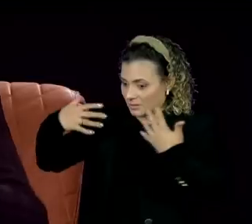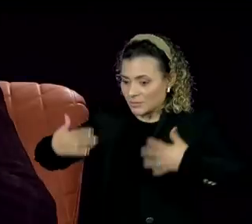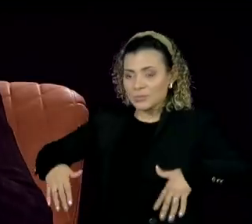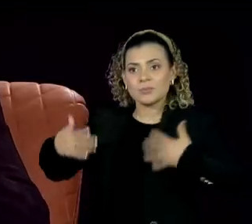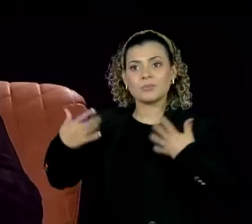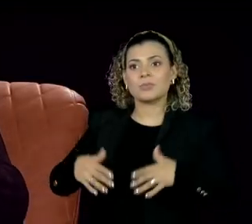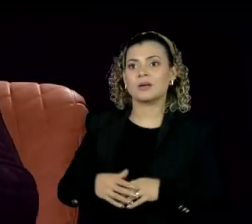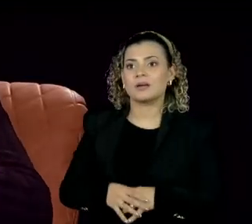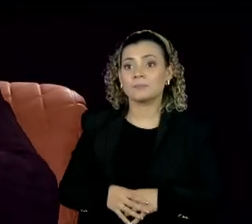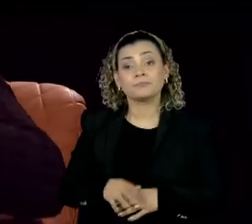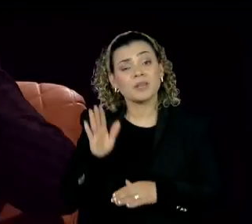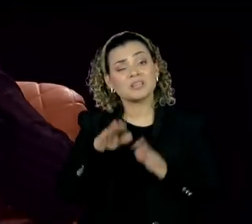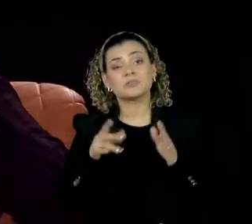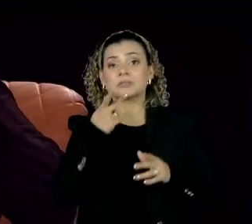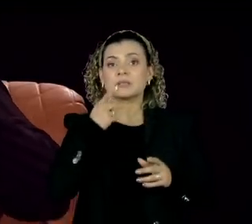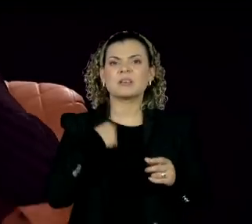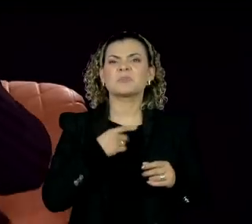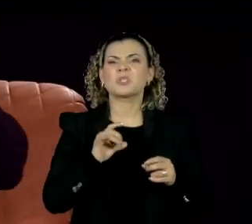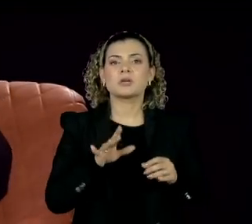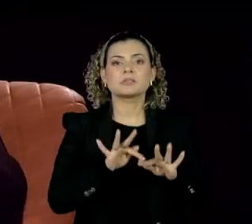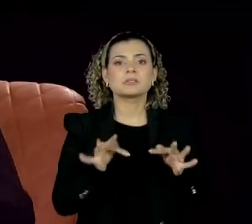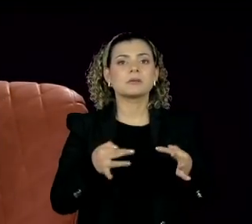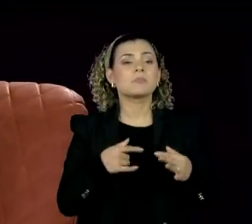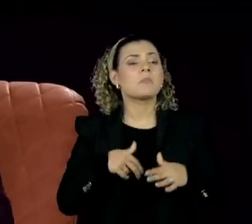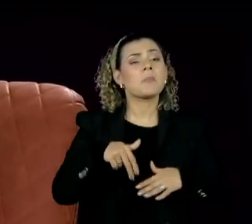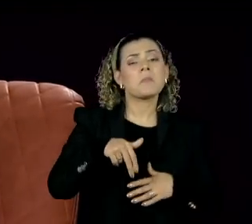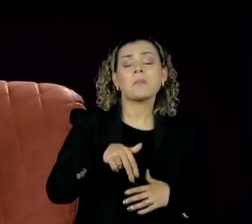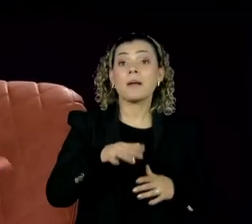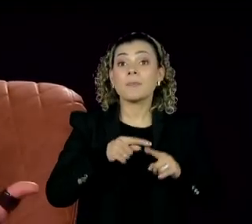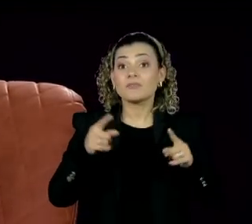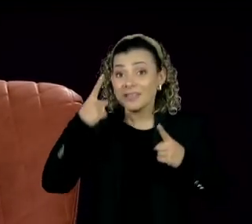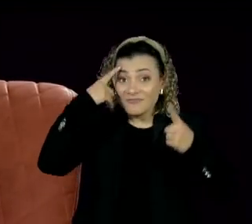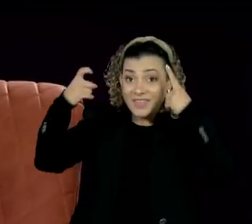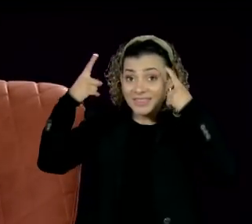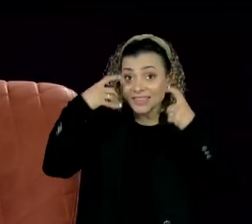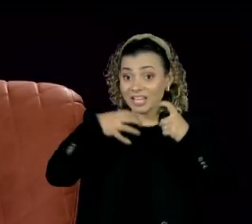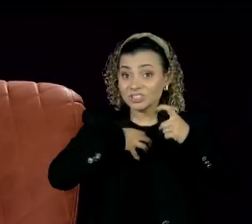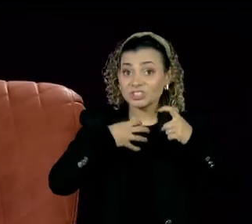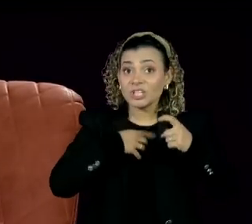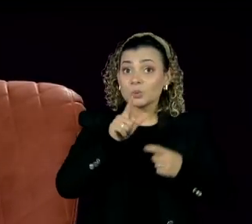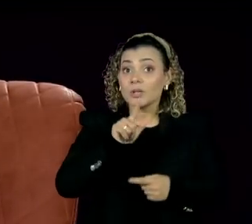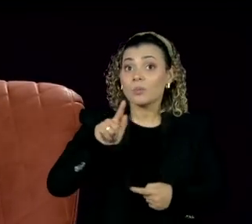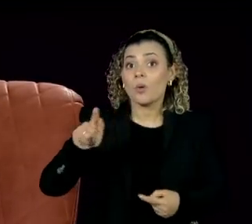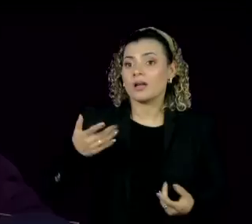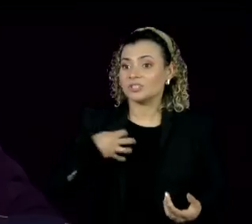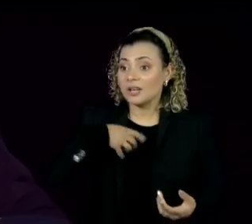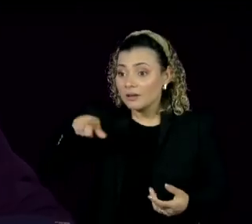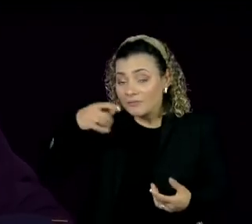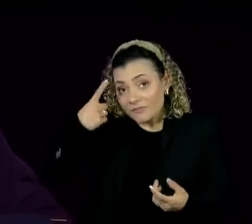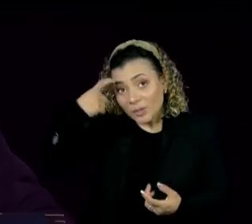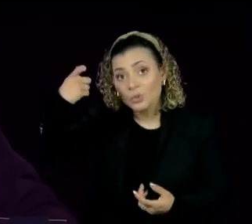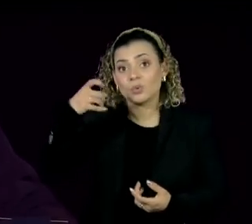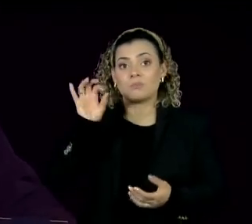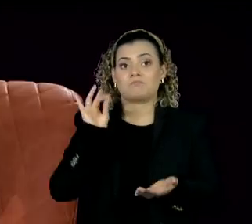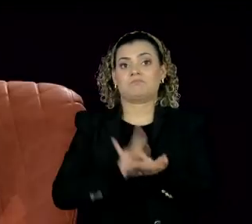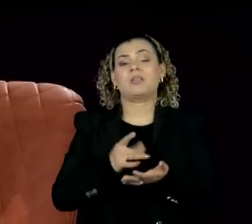coisa é você, né, fazer alguns passos, seguir. Outra coisa é você inventar uma linguagem como ele inventou, né? Então,